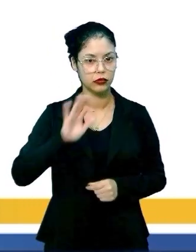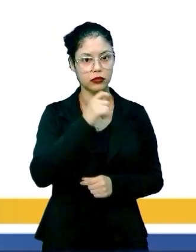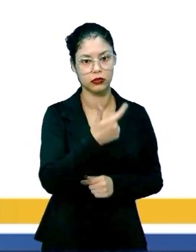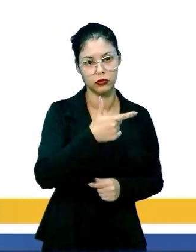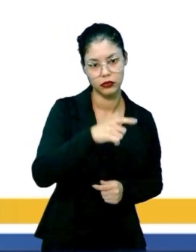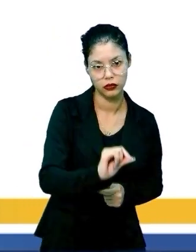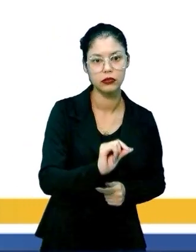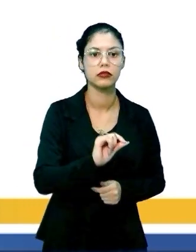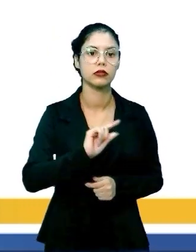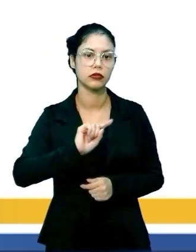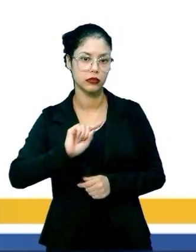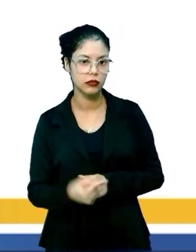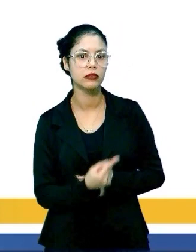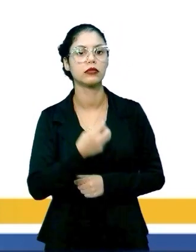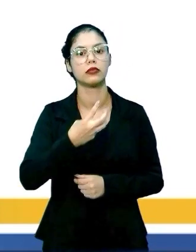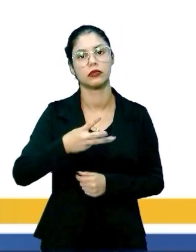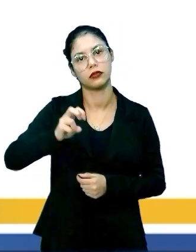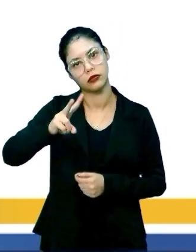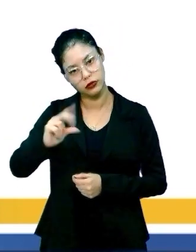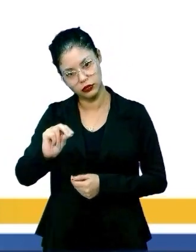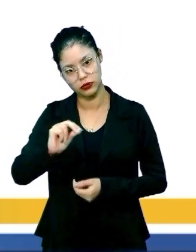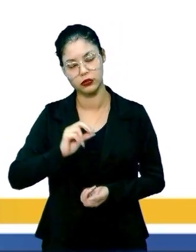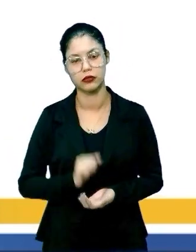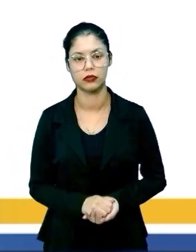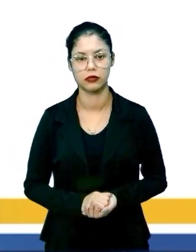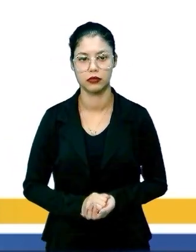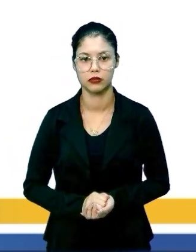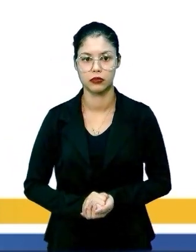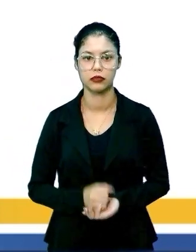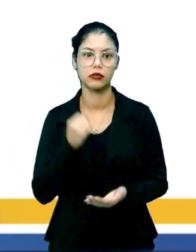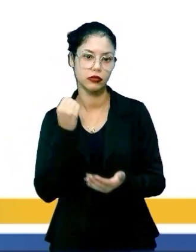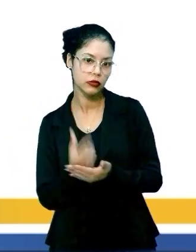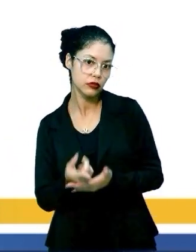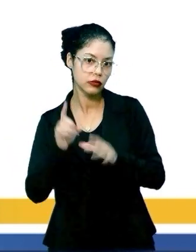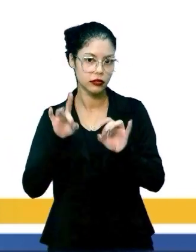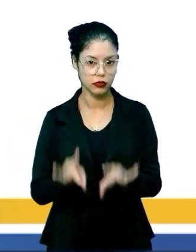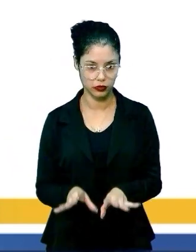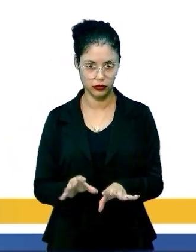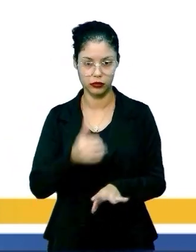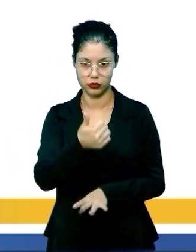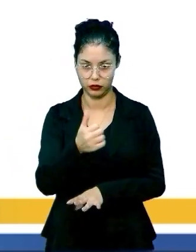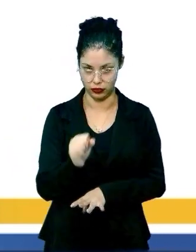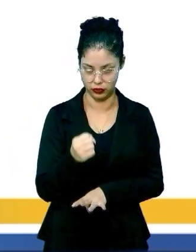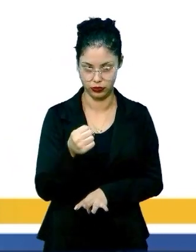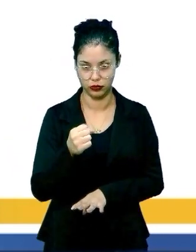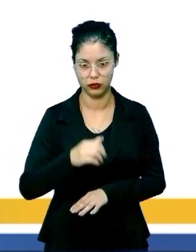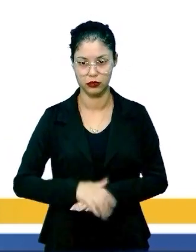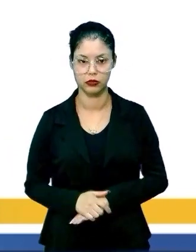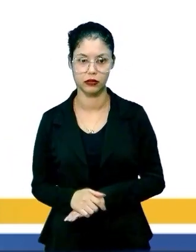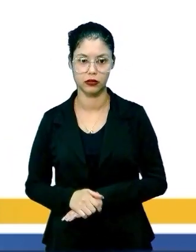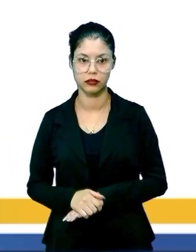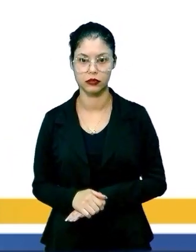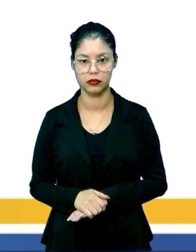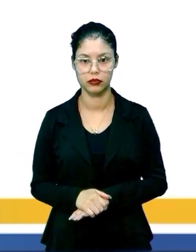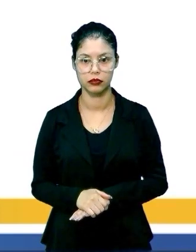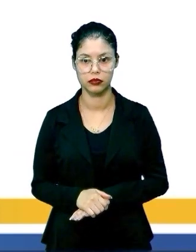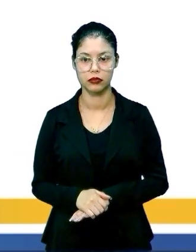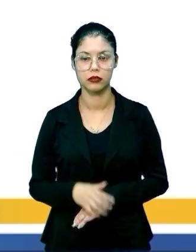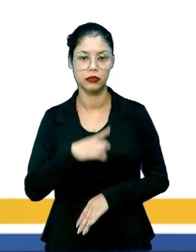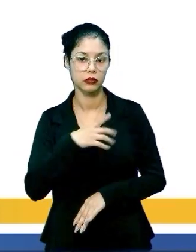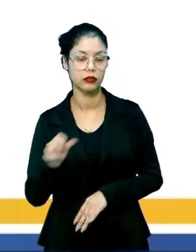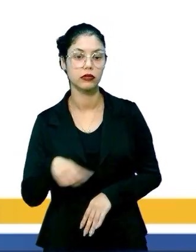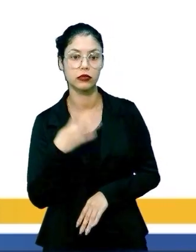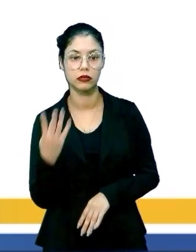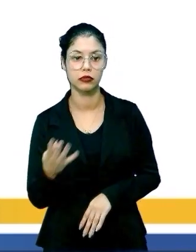1.850, totalizando R$ 20.350. Quando ele pagasse a última prestação de 18 mil,